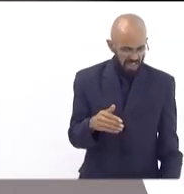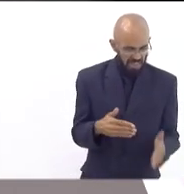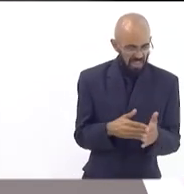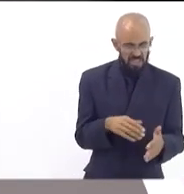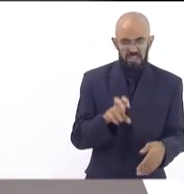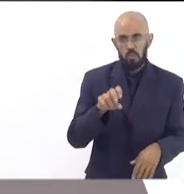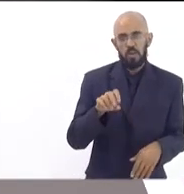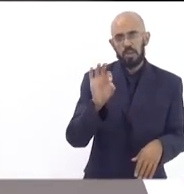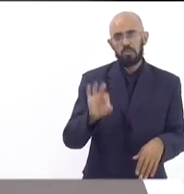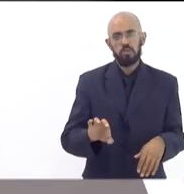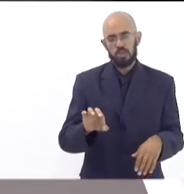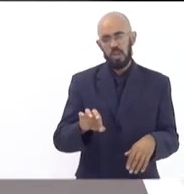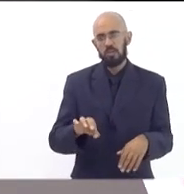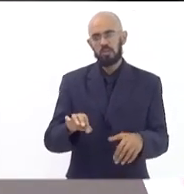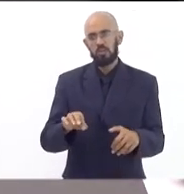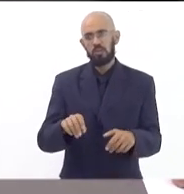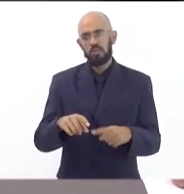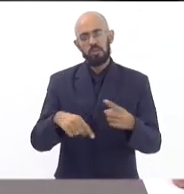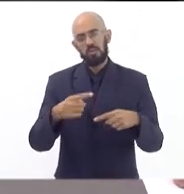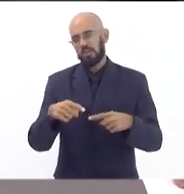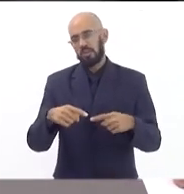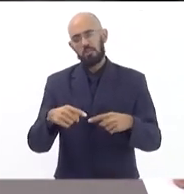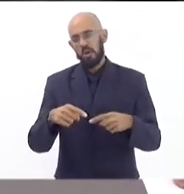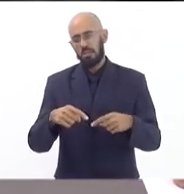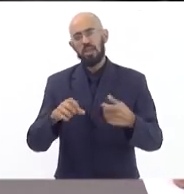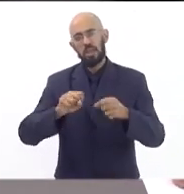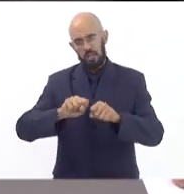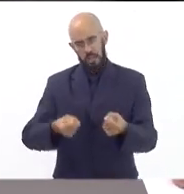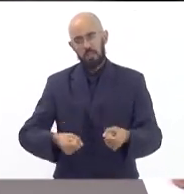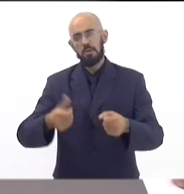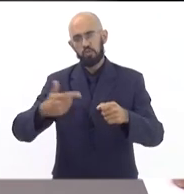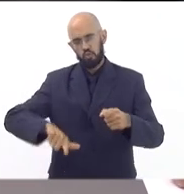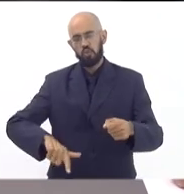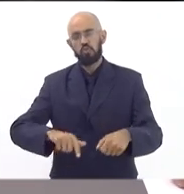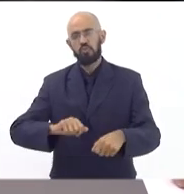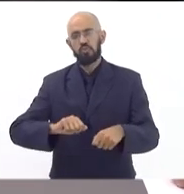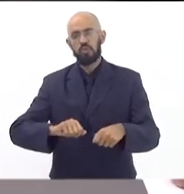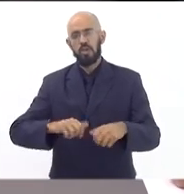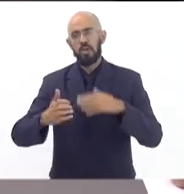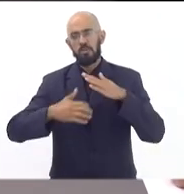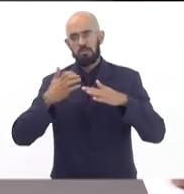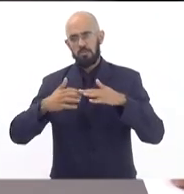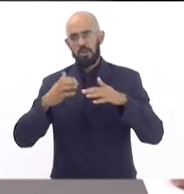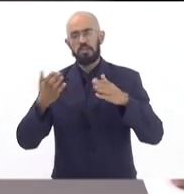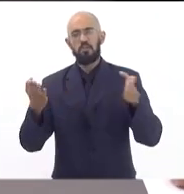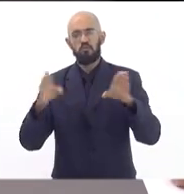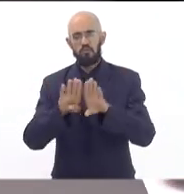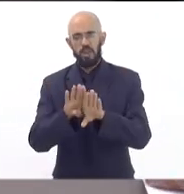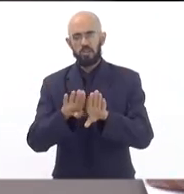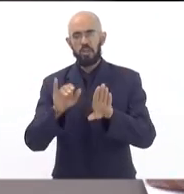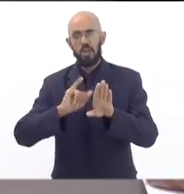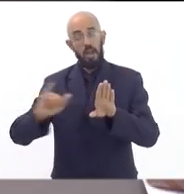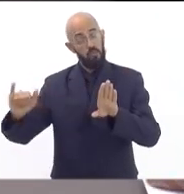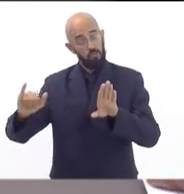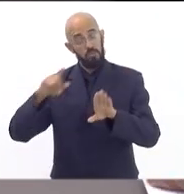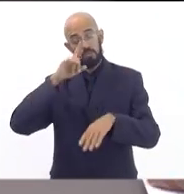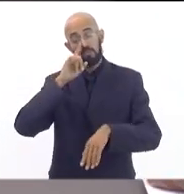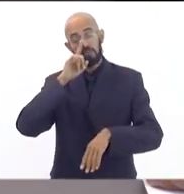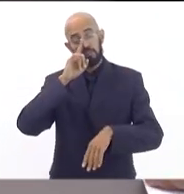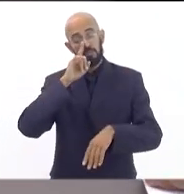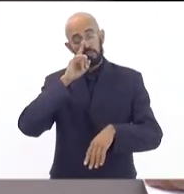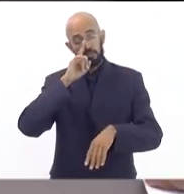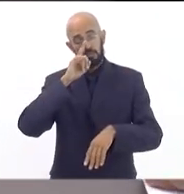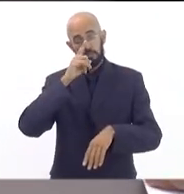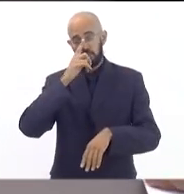até cinquenta por cento são reabertos em dois três dias e a SuperVia fecha o muro e coloca a sinalização alertando dos riscos e